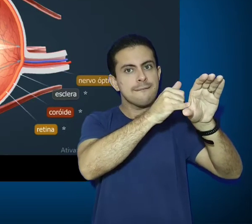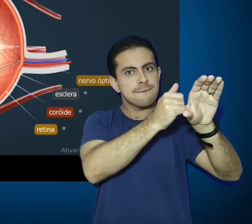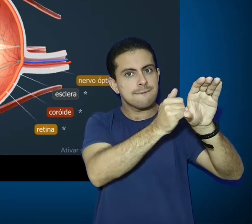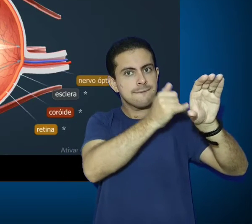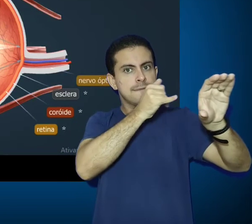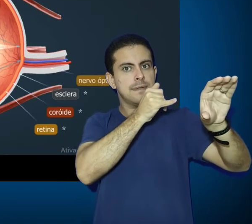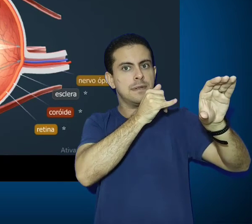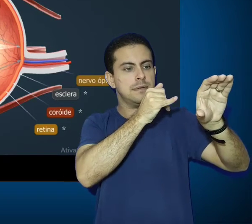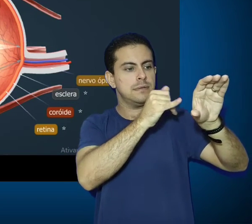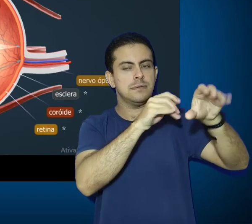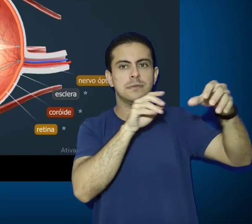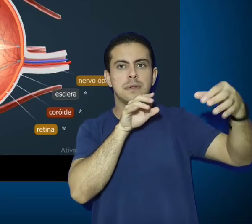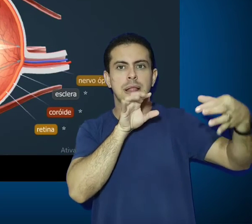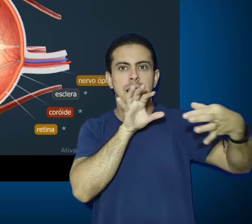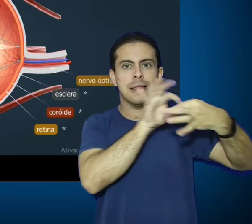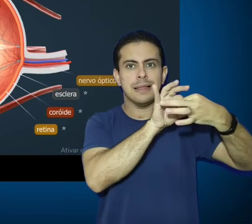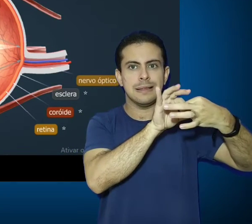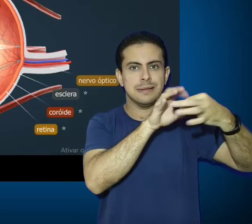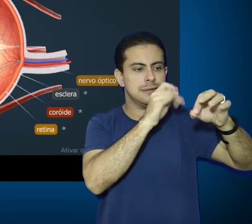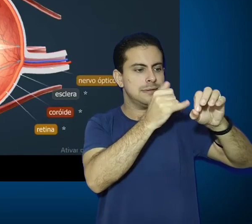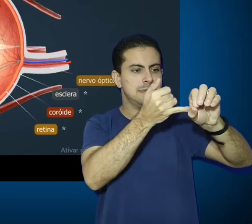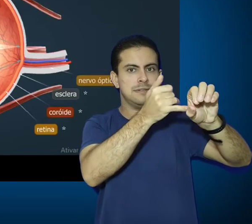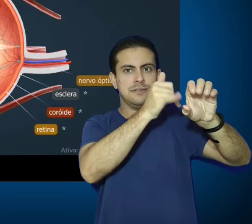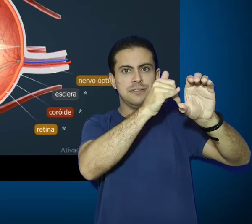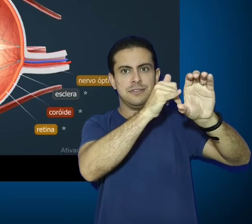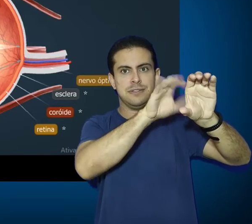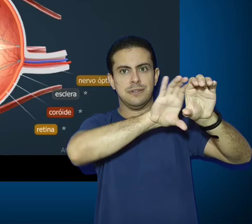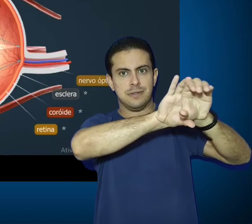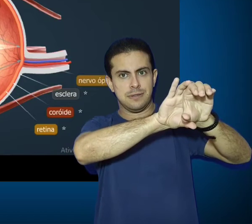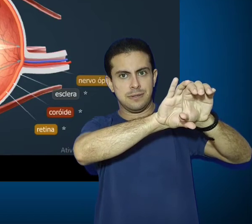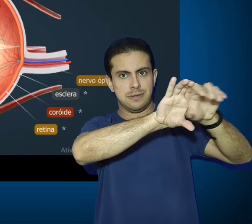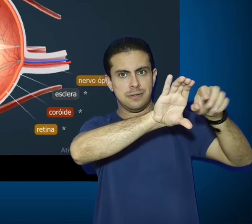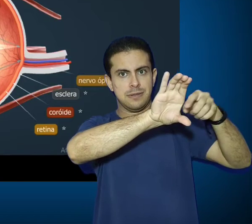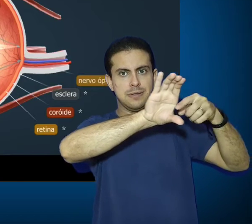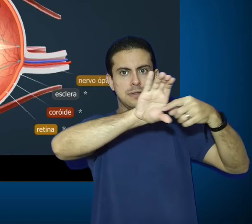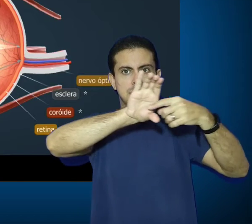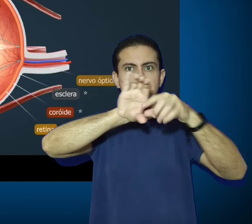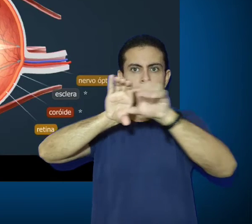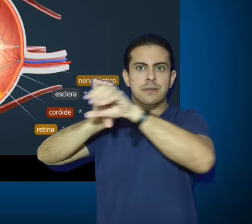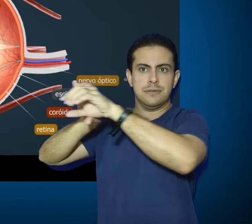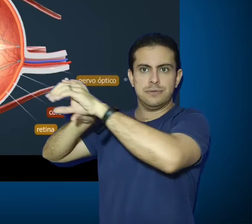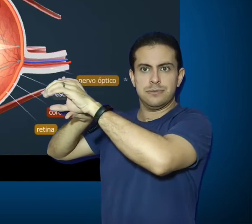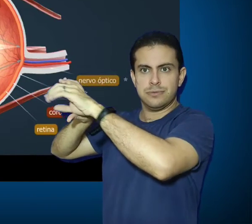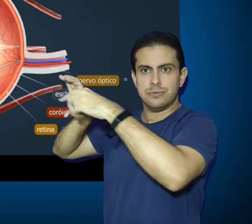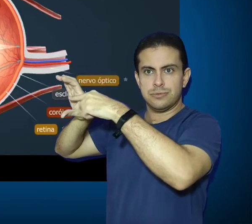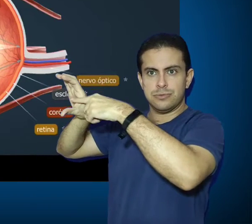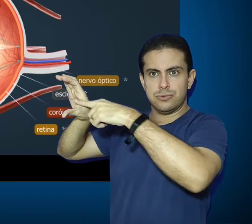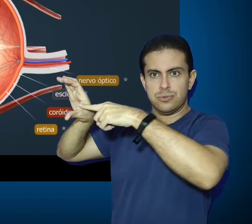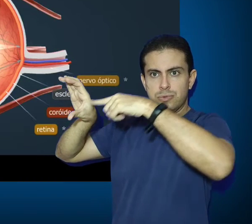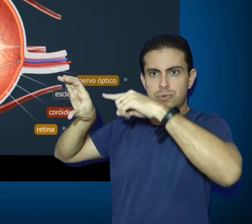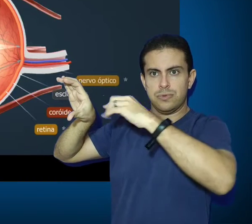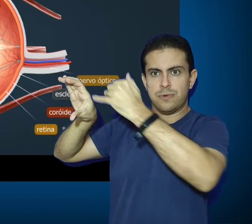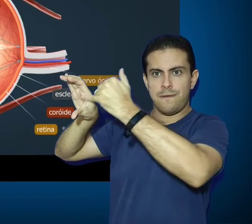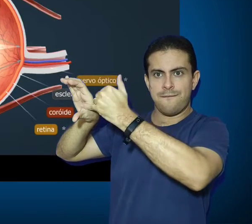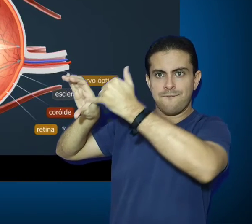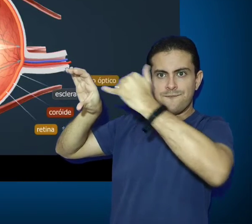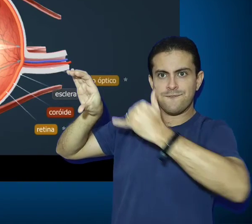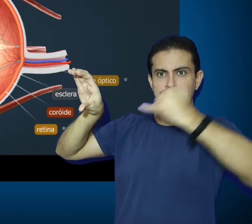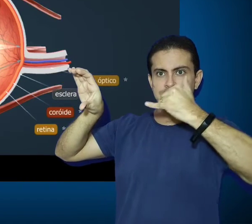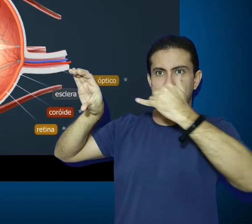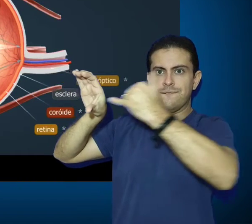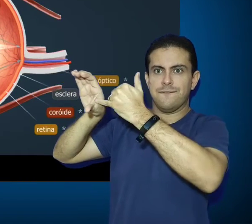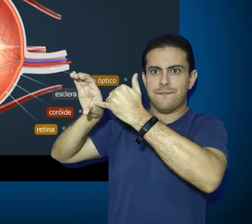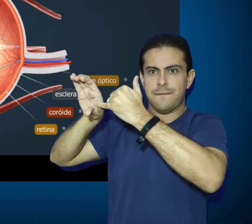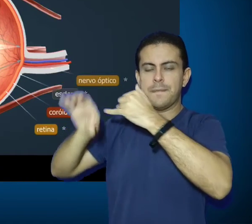do nervo óptico com o globo ocular. E nessa região não há células receptoras de luz. Voltando aqui um pouquinho, gostaria de falar